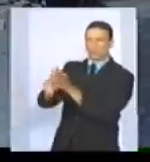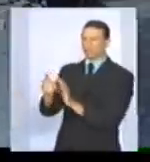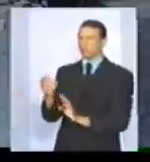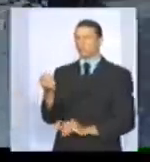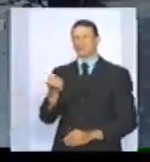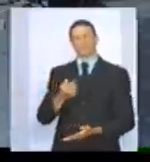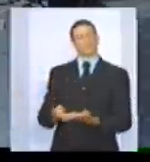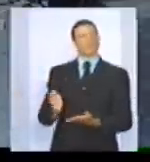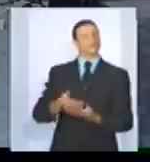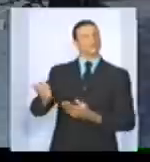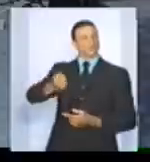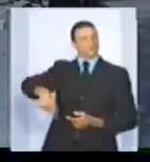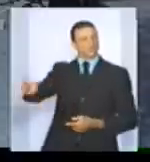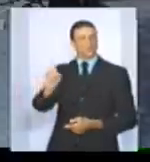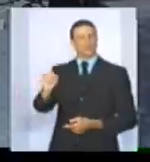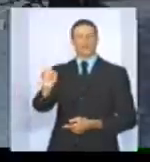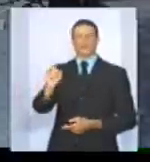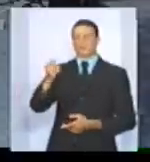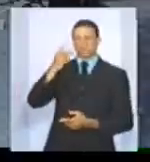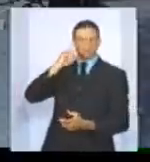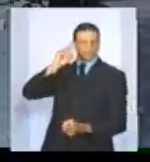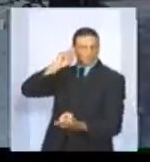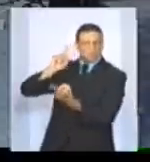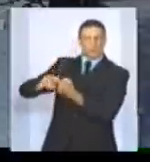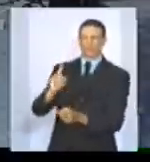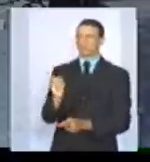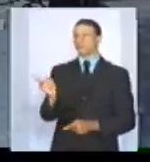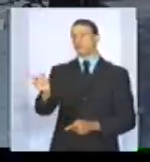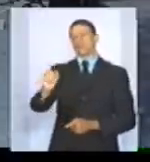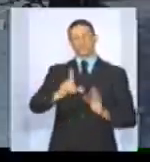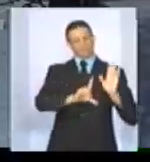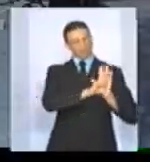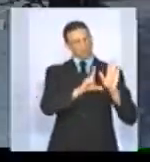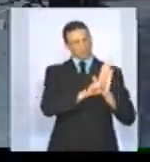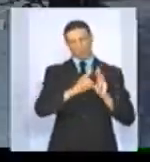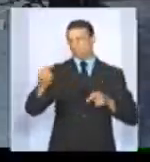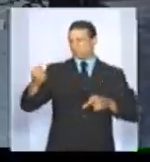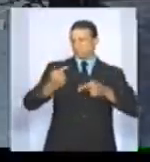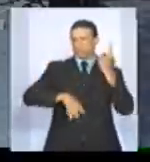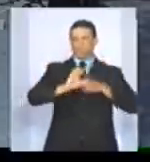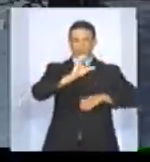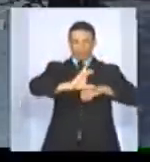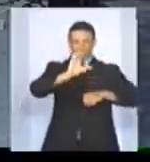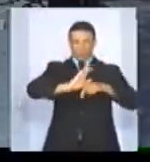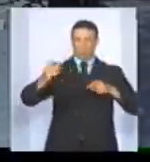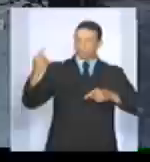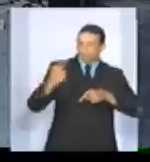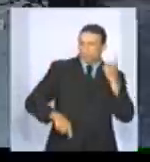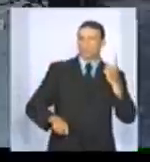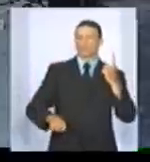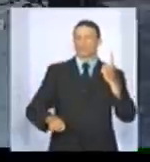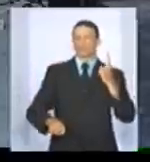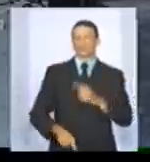dispositivo inescapável, ao nosso ver, de impugnação jurídico-constitucional.